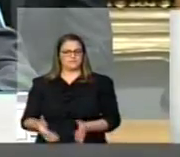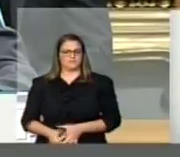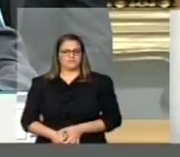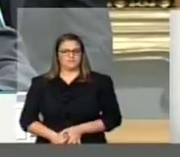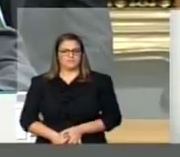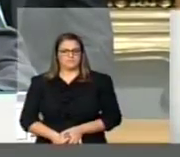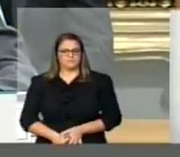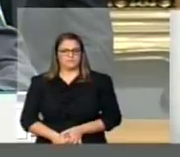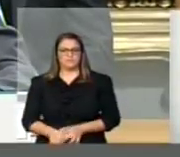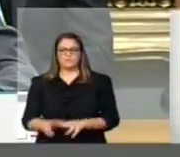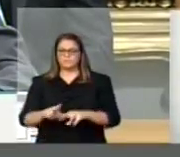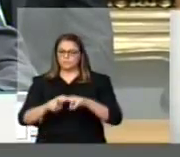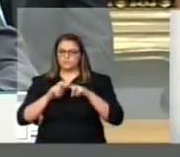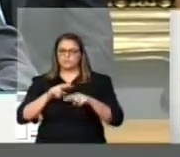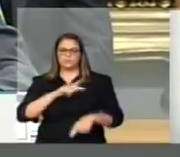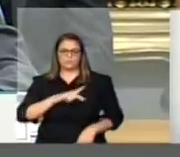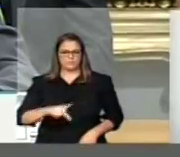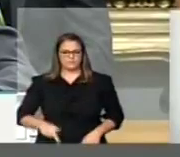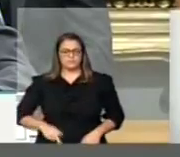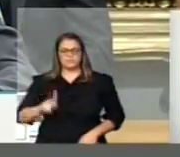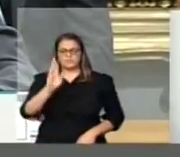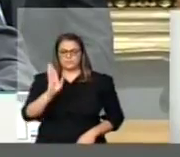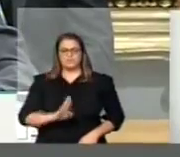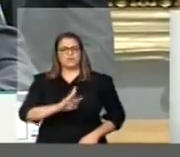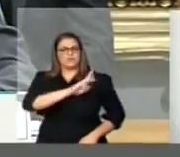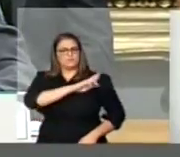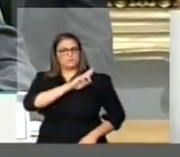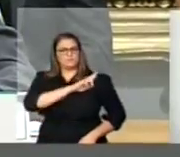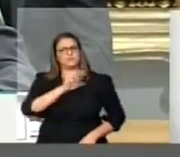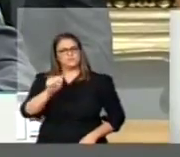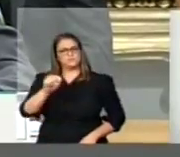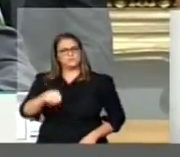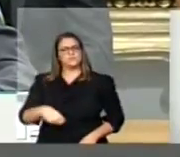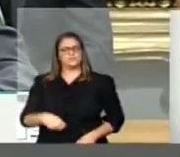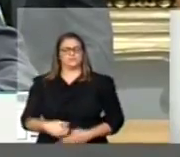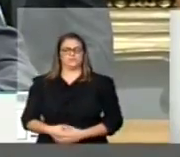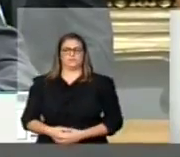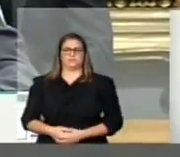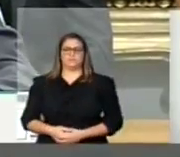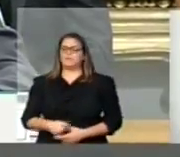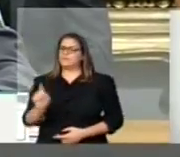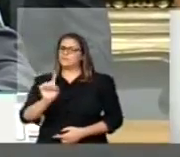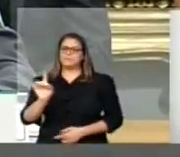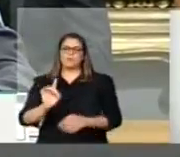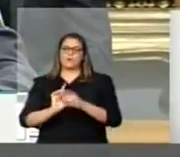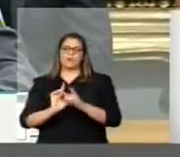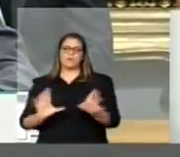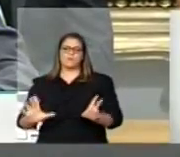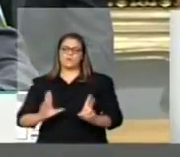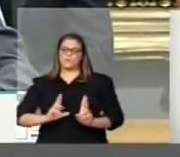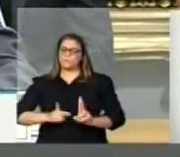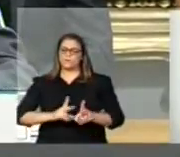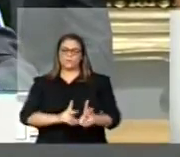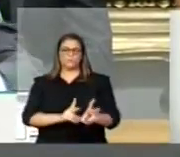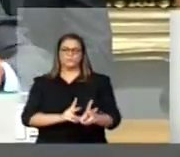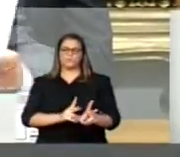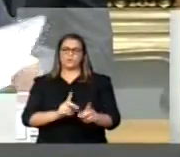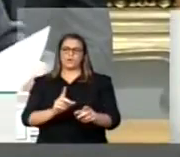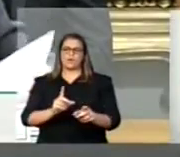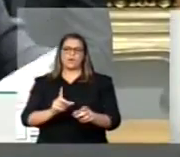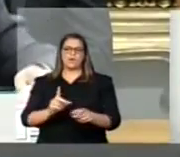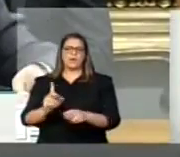responsabilidade da Presidente da República e muito menos a autorizou a continuar com tais práticas